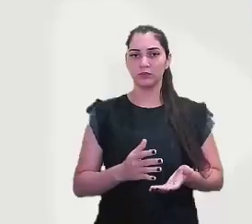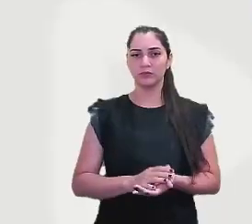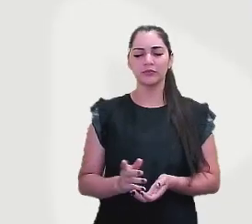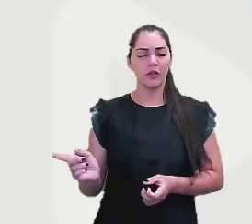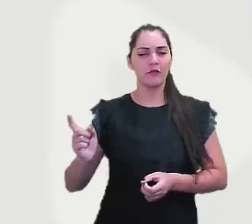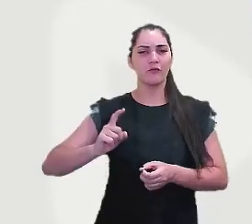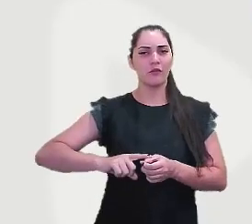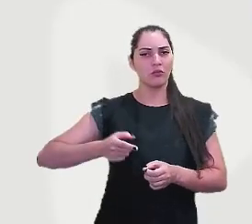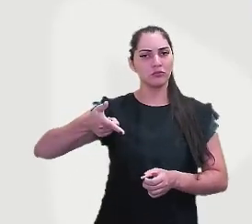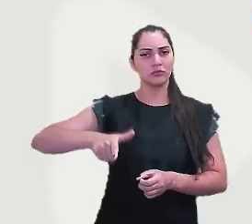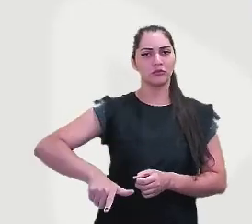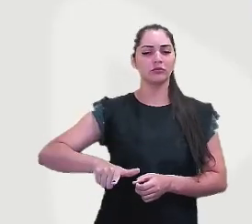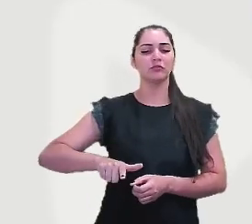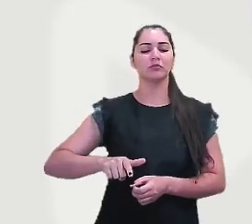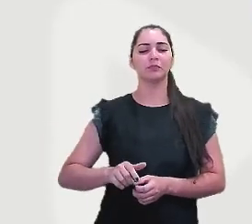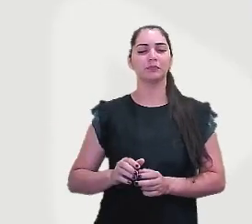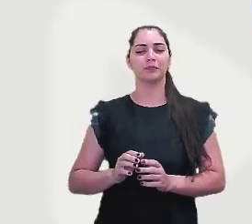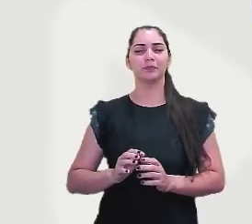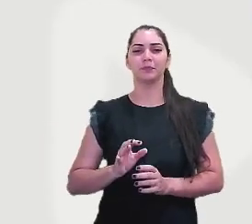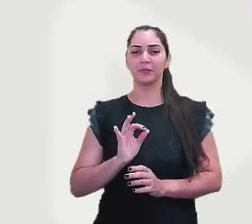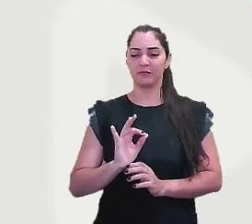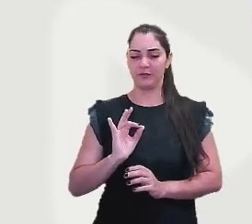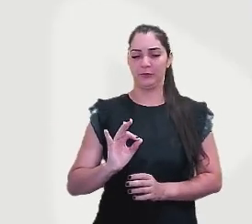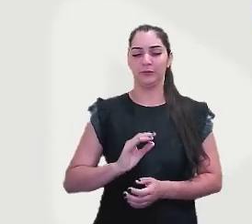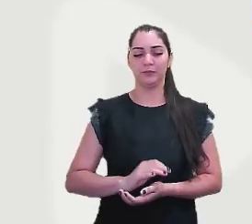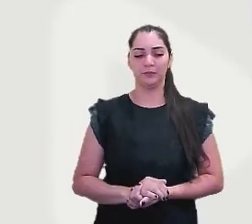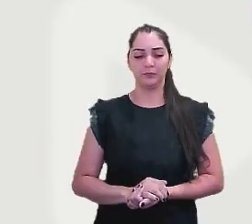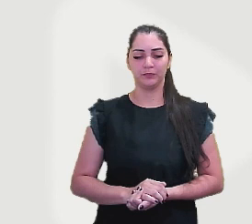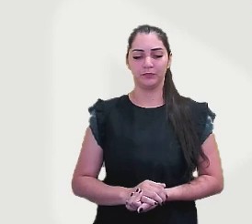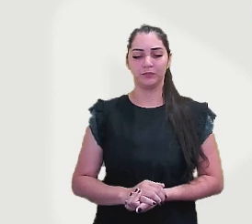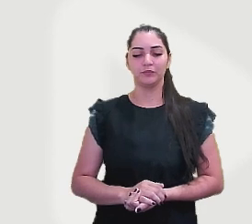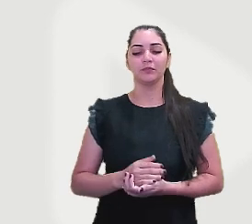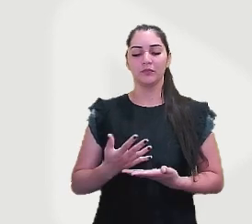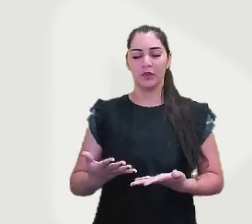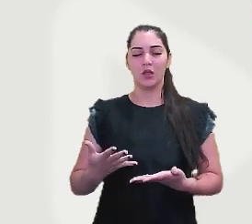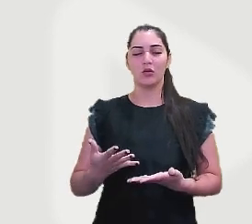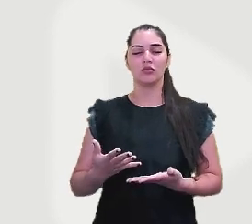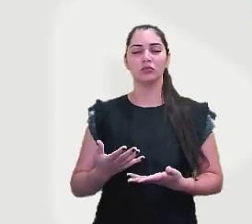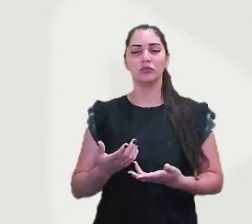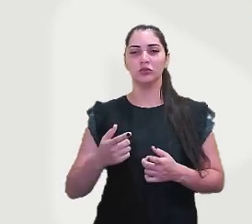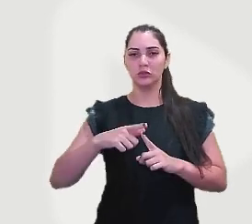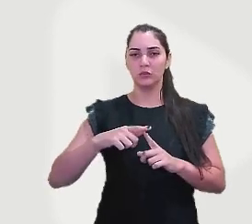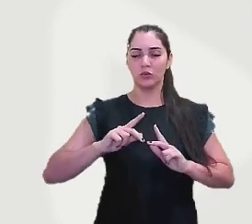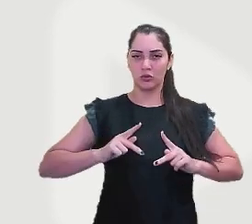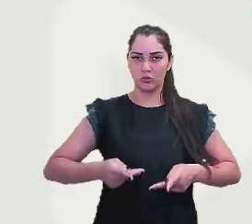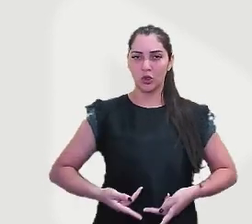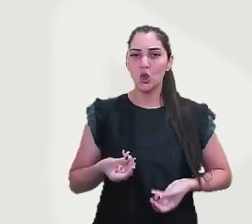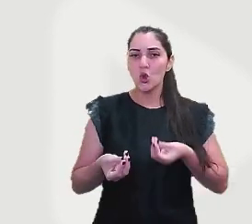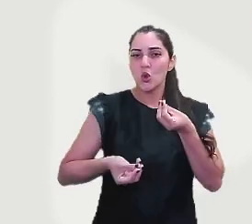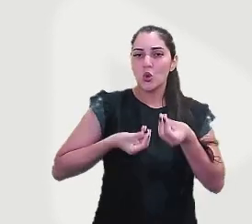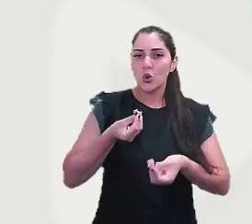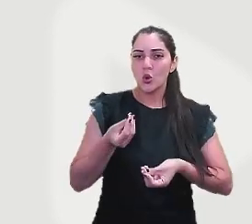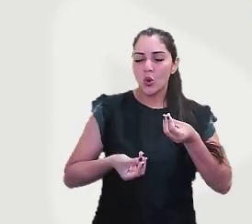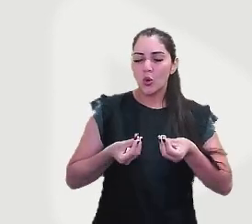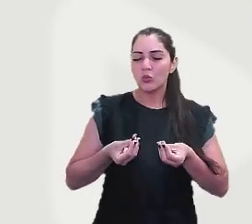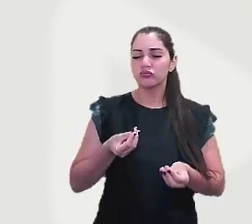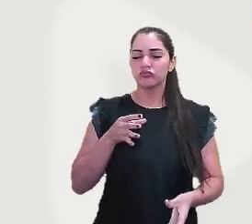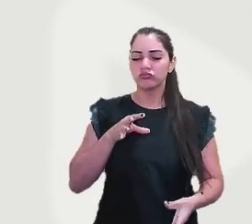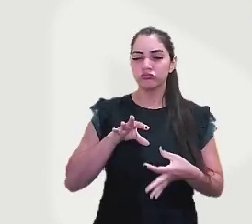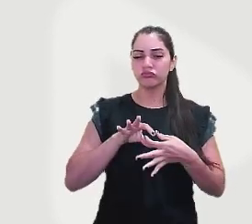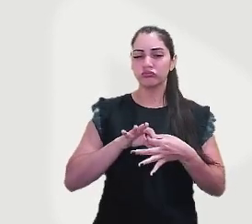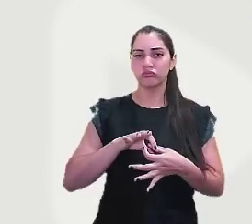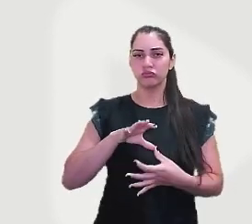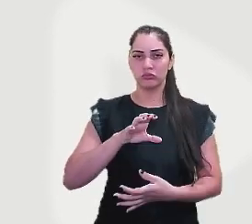volta novamente para isso, perfeito, professor. No caso eletrólitos, como a gente falou, corporais, como componentes de enzimas, ó, presta atenção,